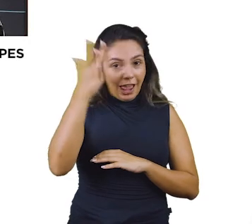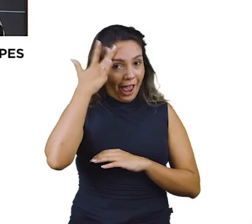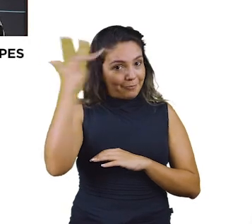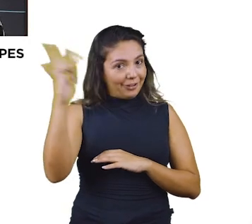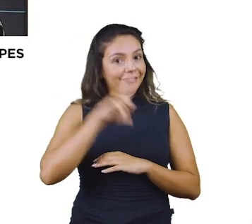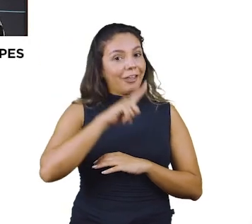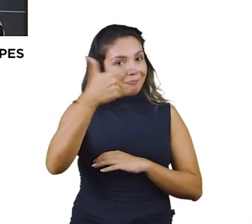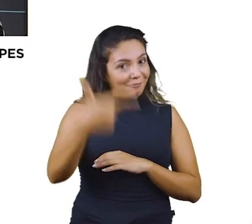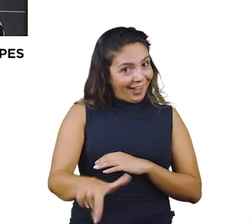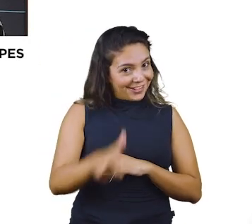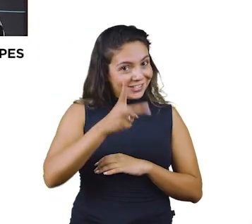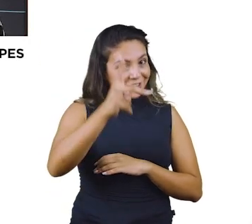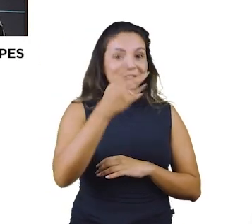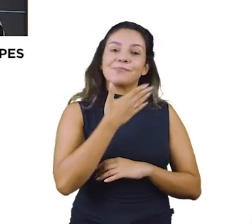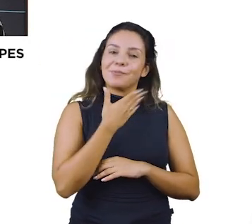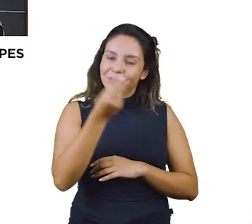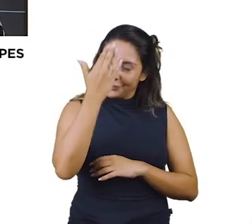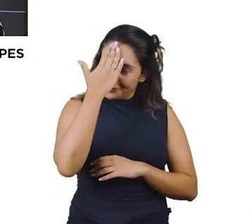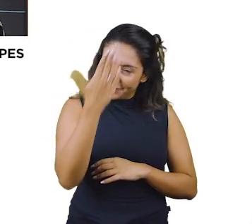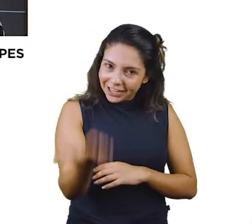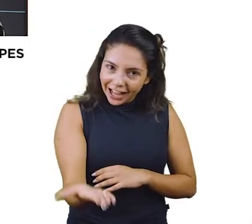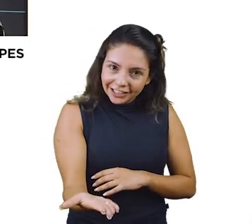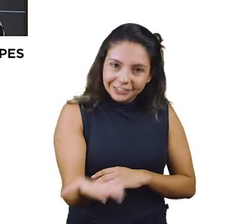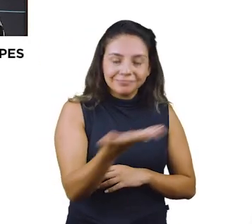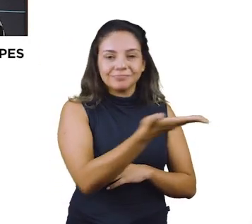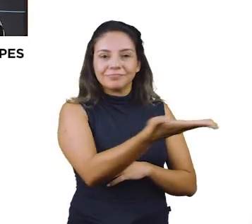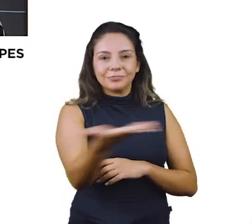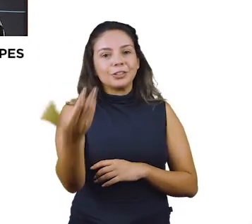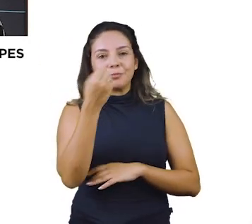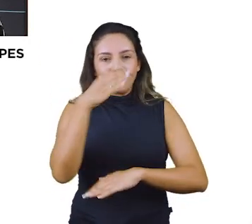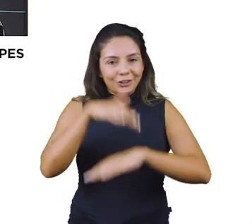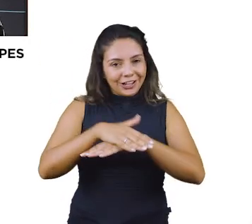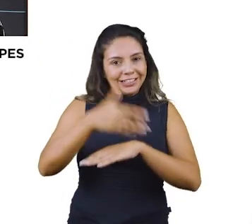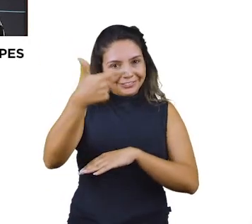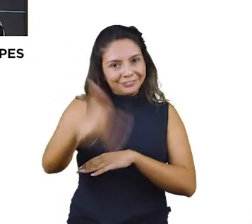Amanhã tem mais Sempre o Papo. Obrigado pela participação. Boa noite e até mais.